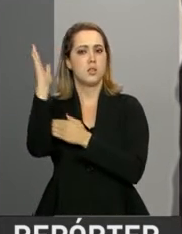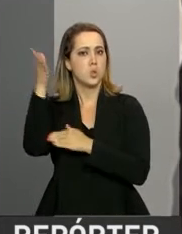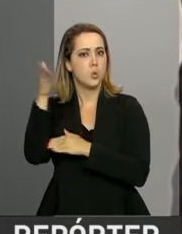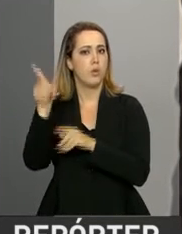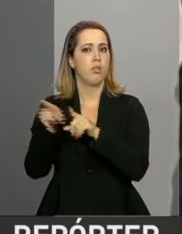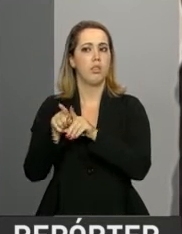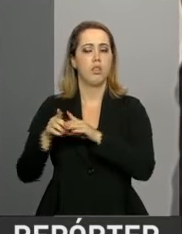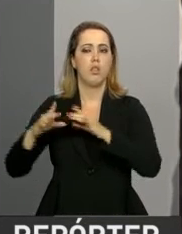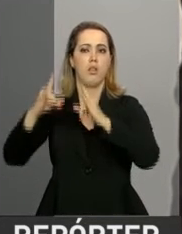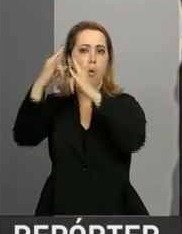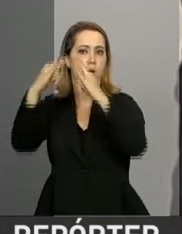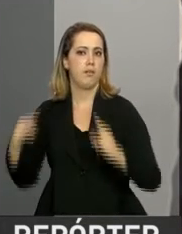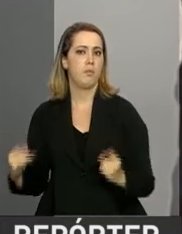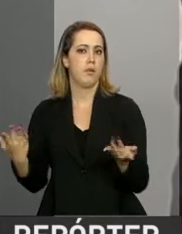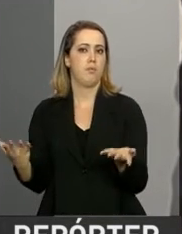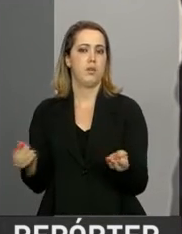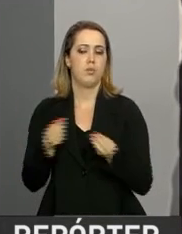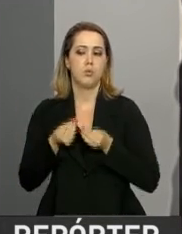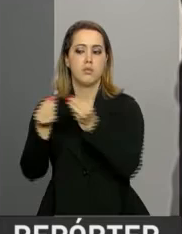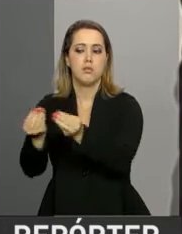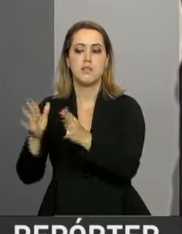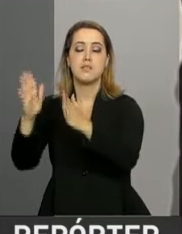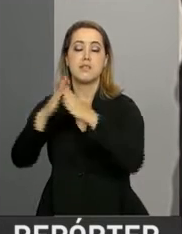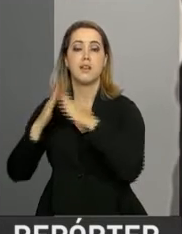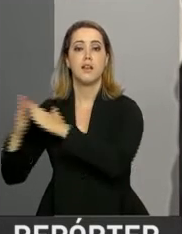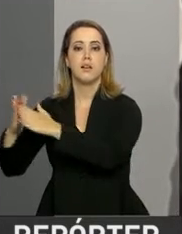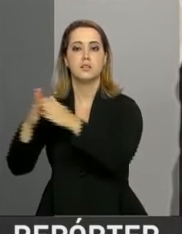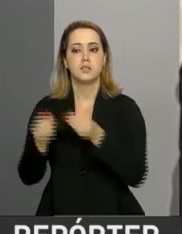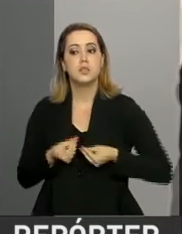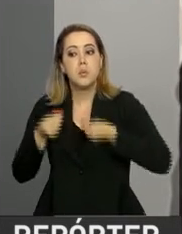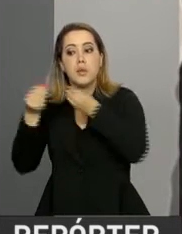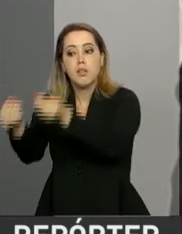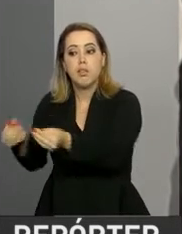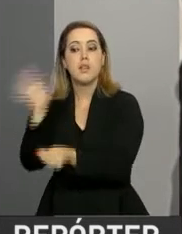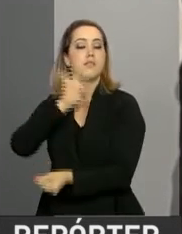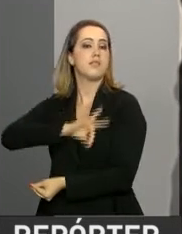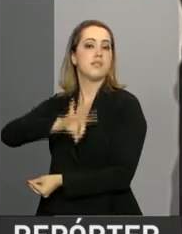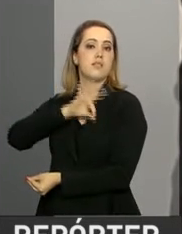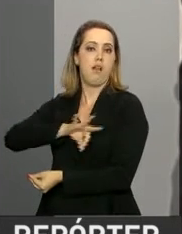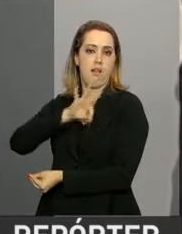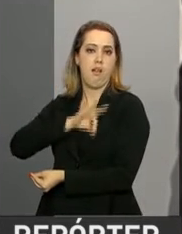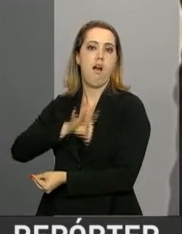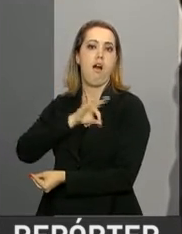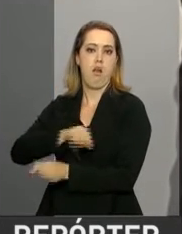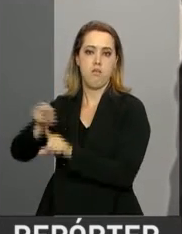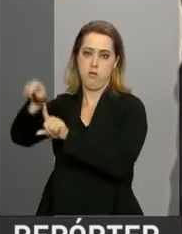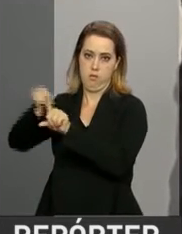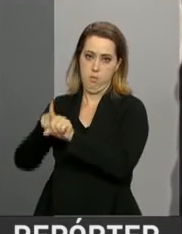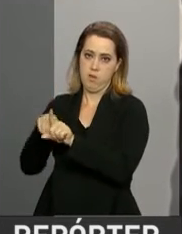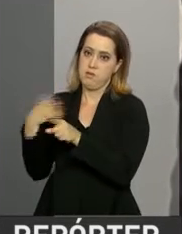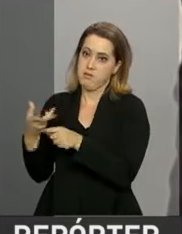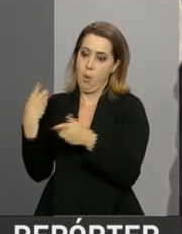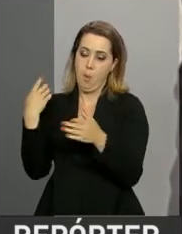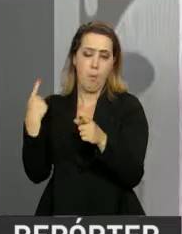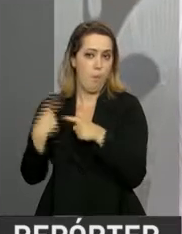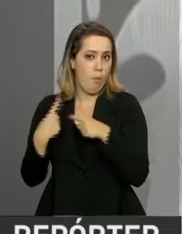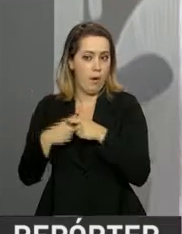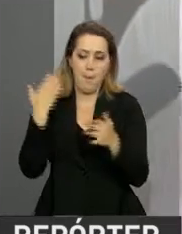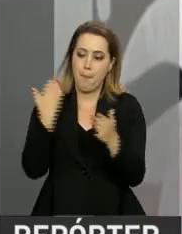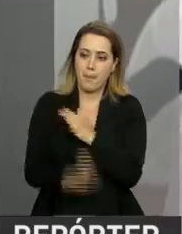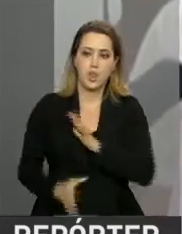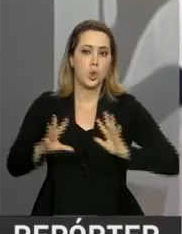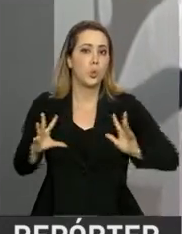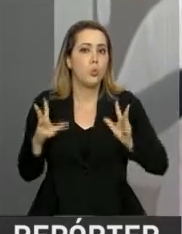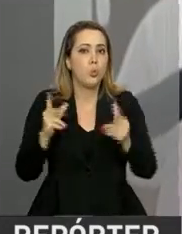e colocasse em casas e também que fornecesse uma renda mensal às famílias que perderam renda, já que haviam perdido tudo. Uma